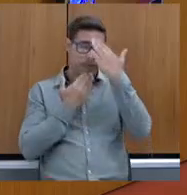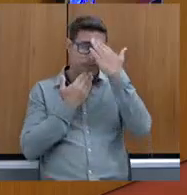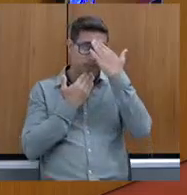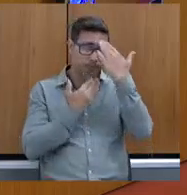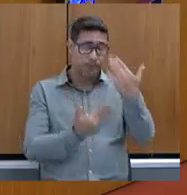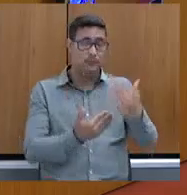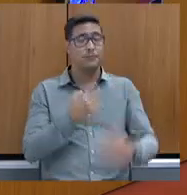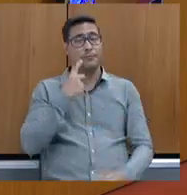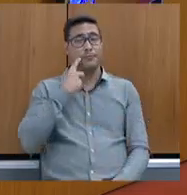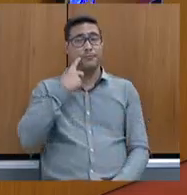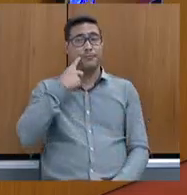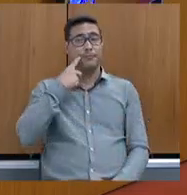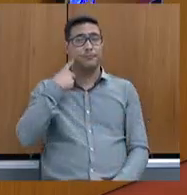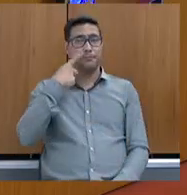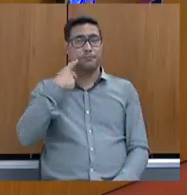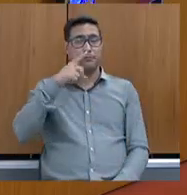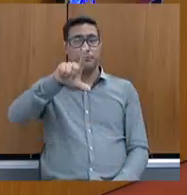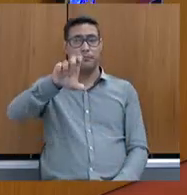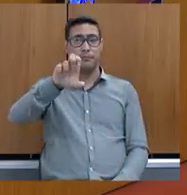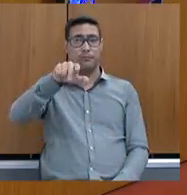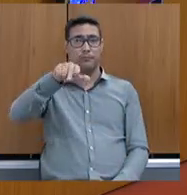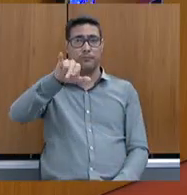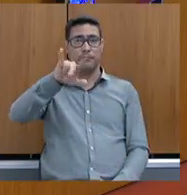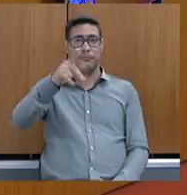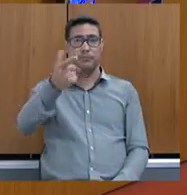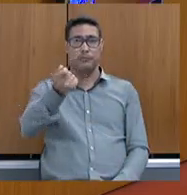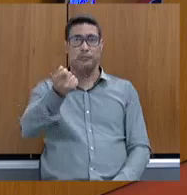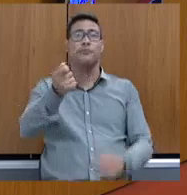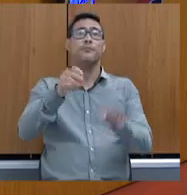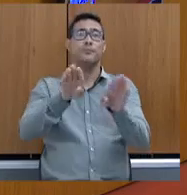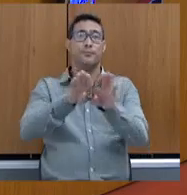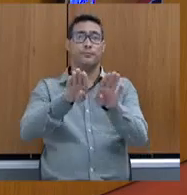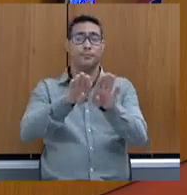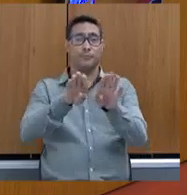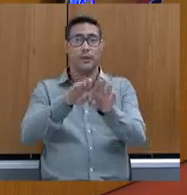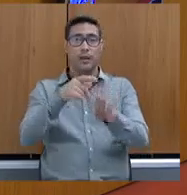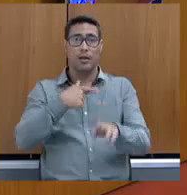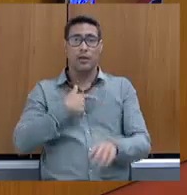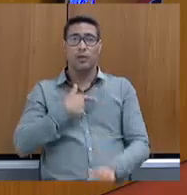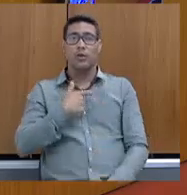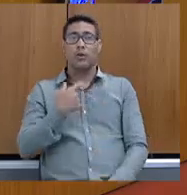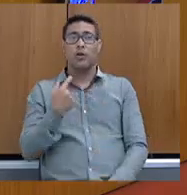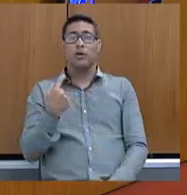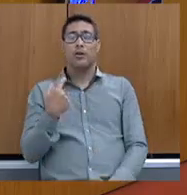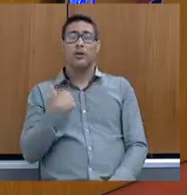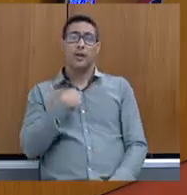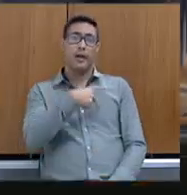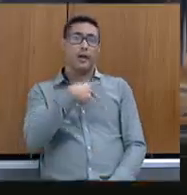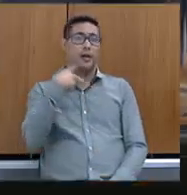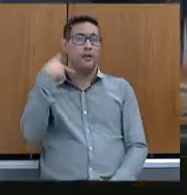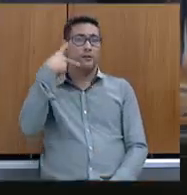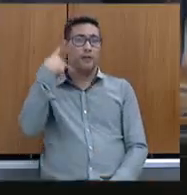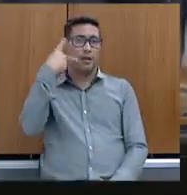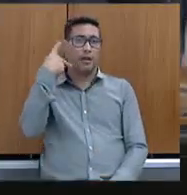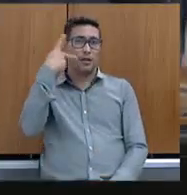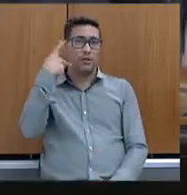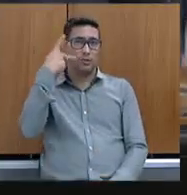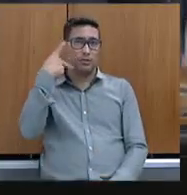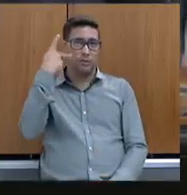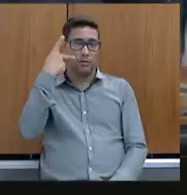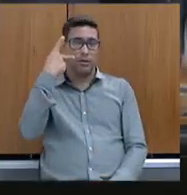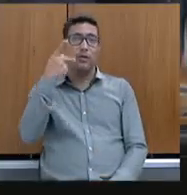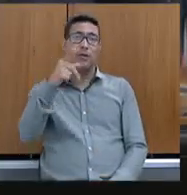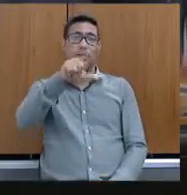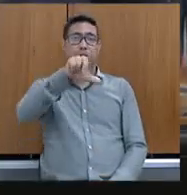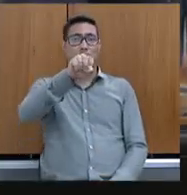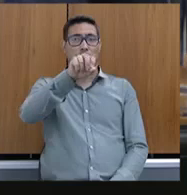Leninha da mesma forma quero aqui manifestar a nossa solidariedade a vereadora e deputada Eleita